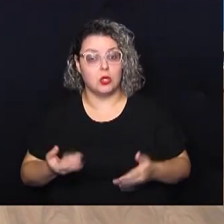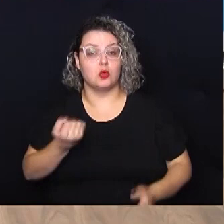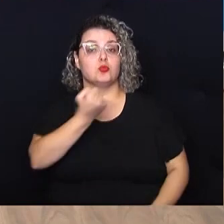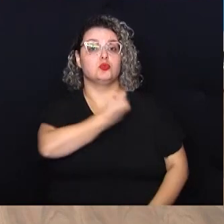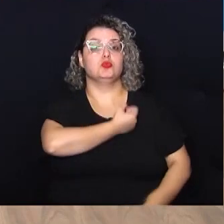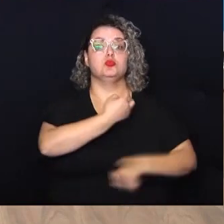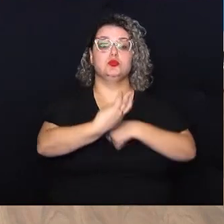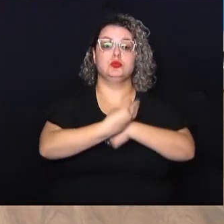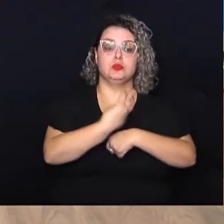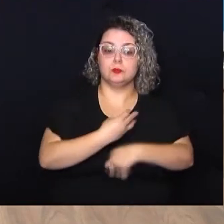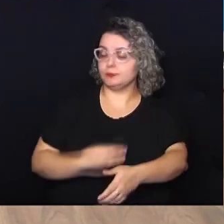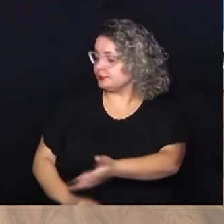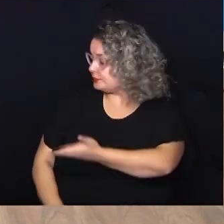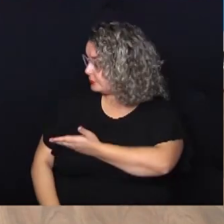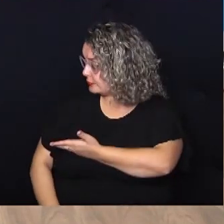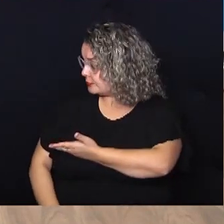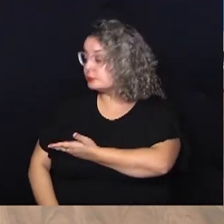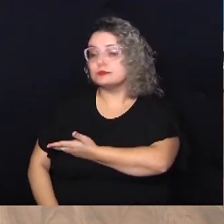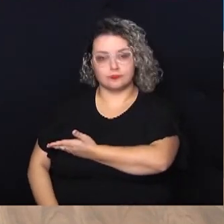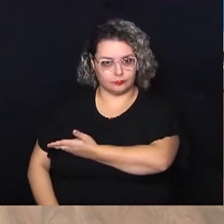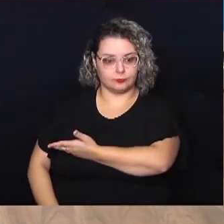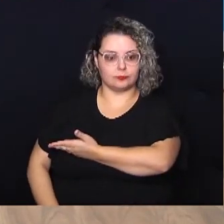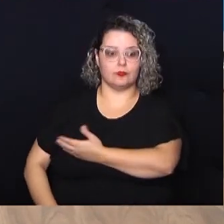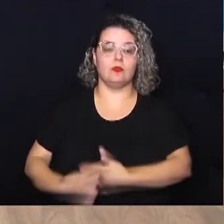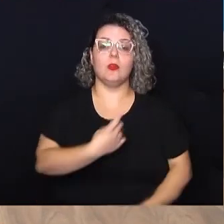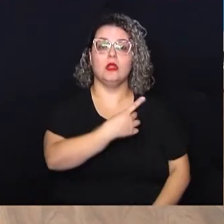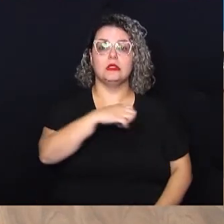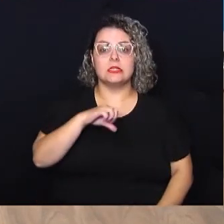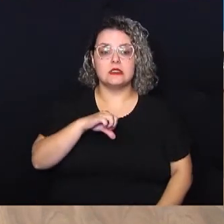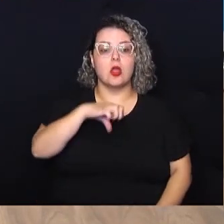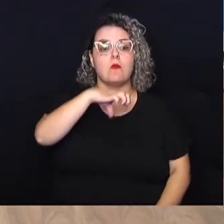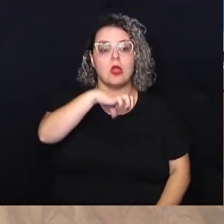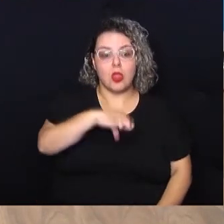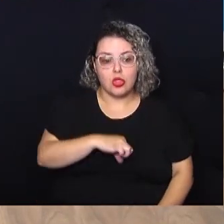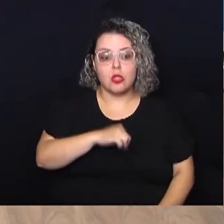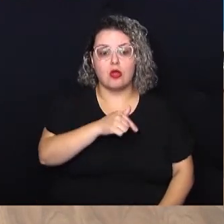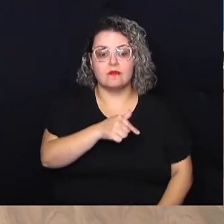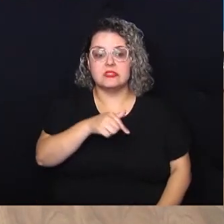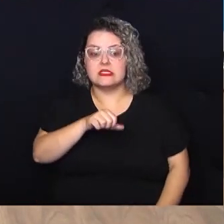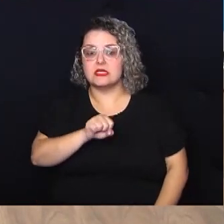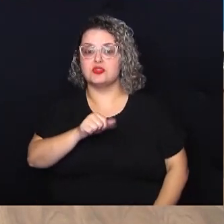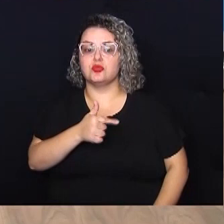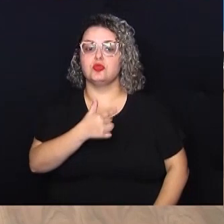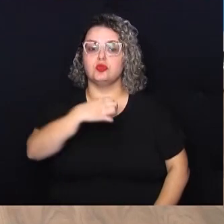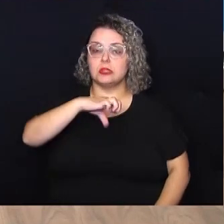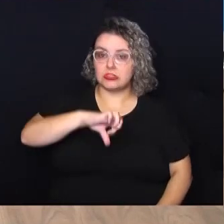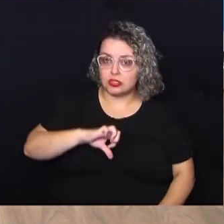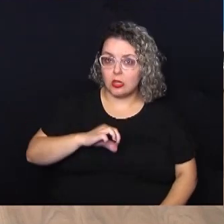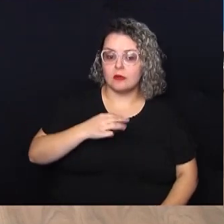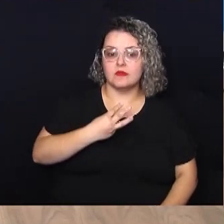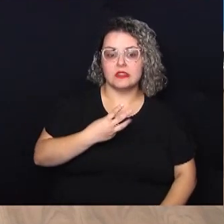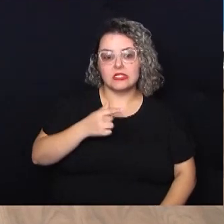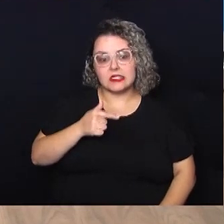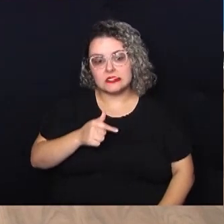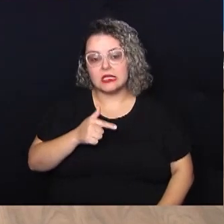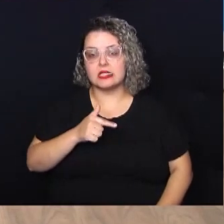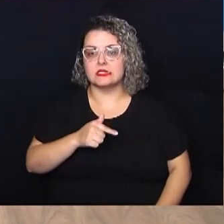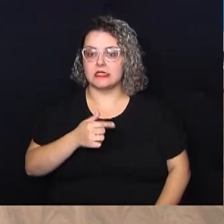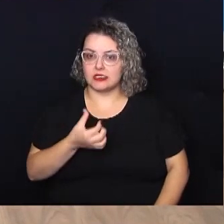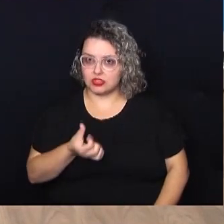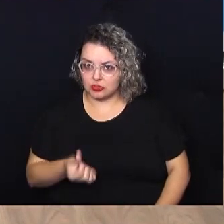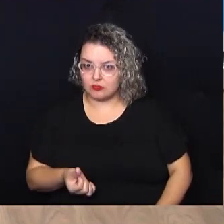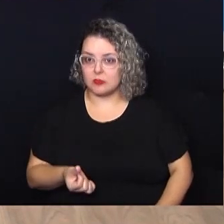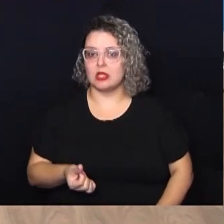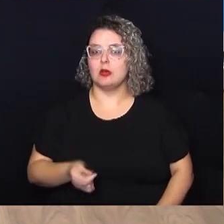nosso WhatsApp está aqui embaixo da sua tela. 19 é o nosso DDD. Para você que é de Campinas e região, pode ir direto no